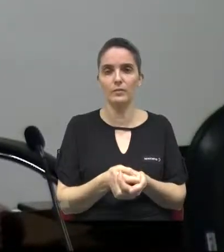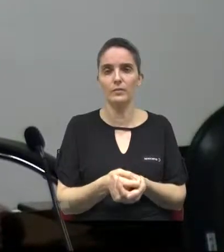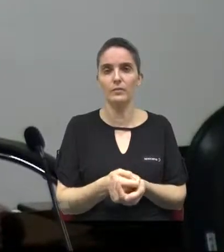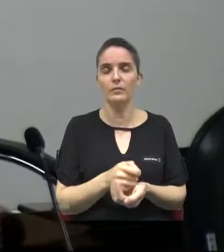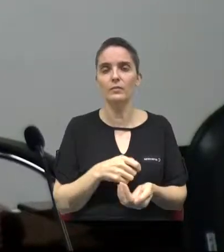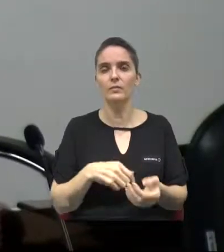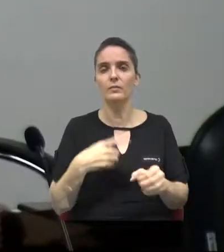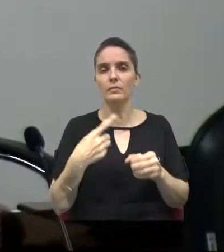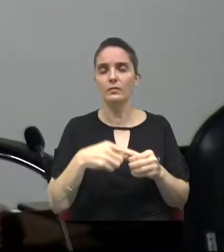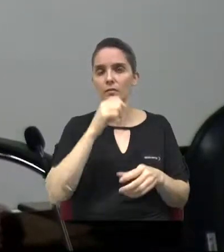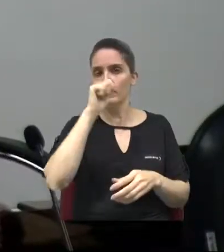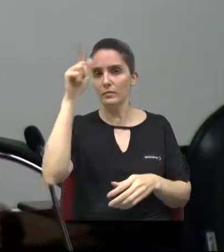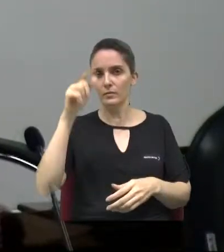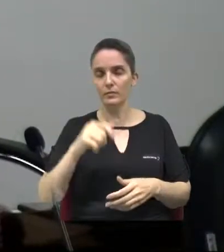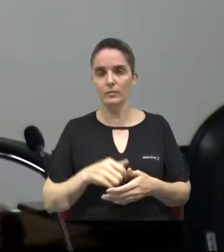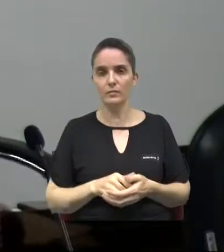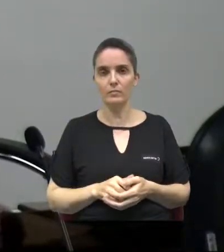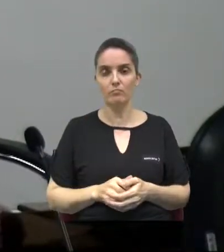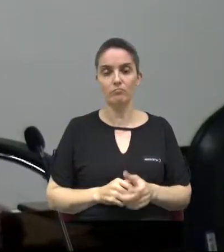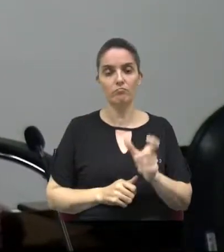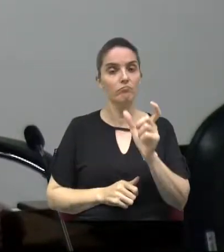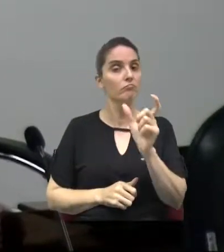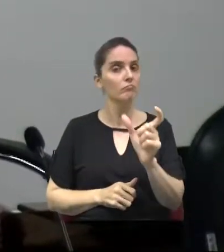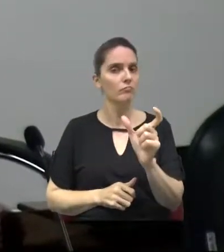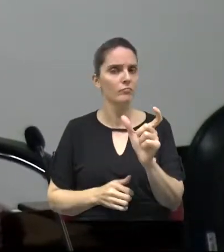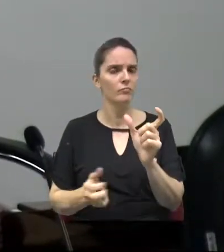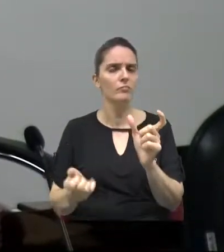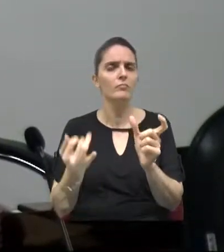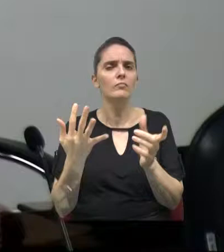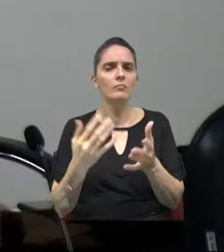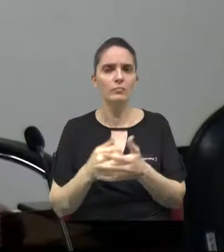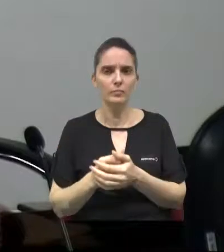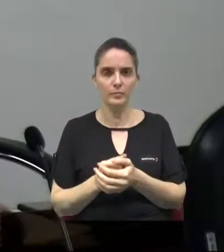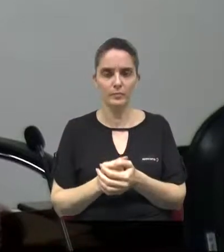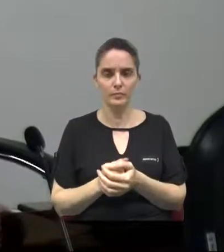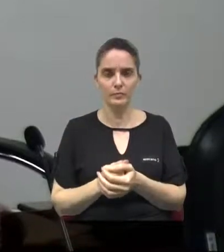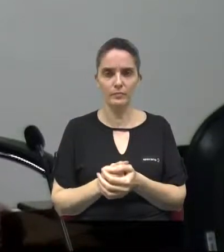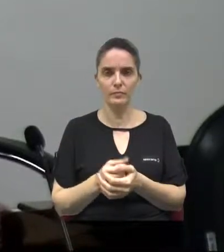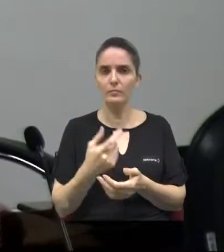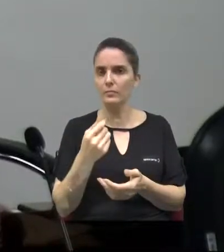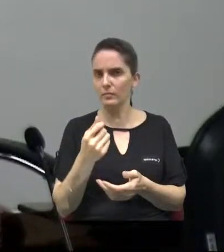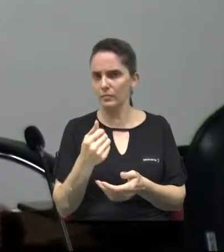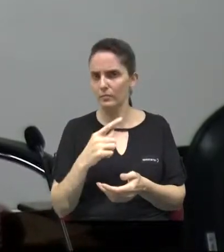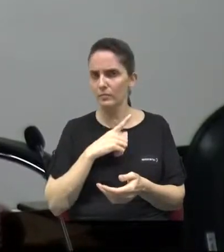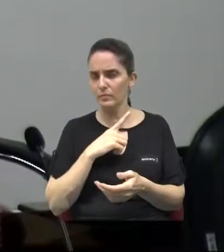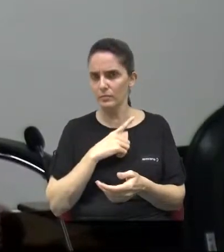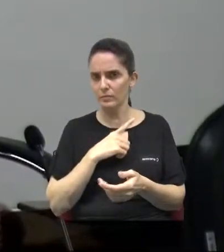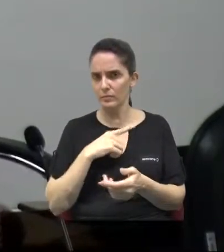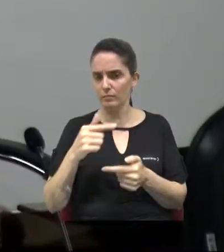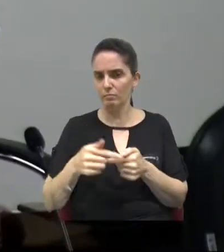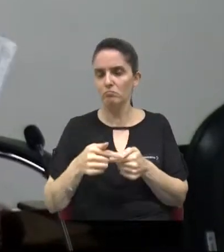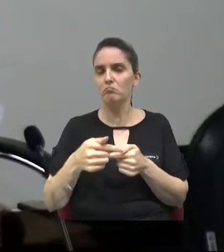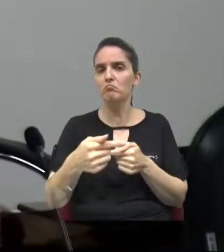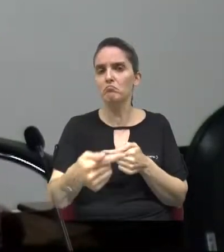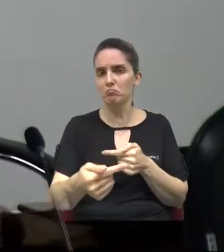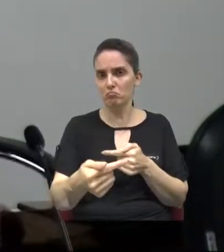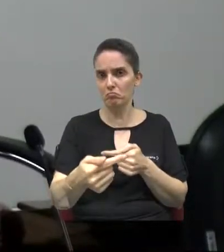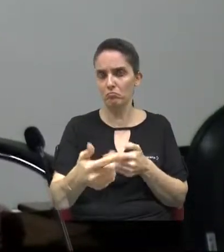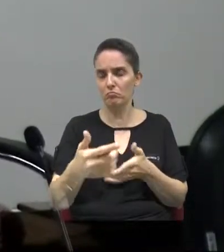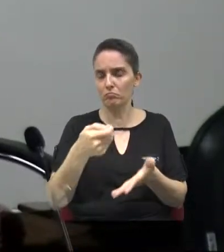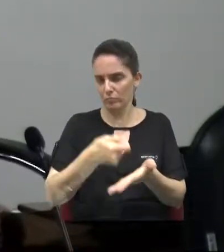para a contratação de operação de crédito? Nos empréstimos firmados, existe prazo de carência? Se sim, qual